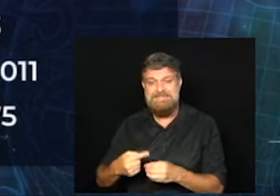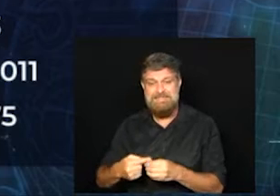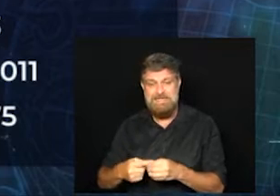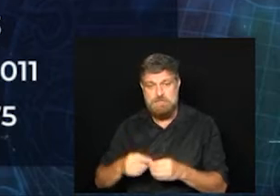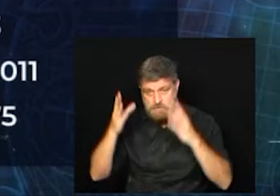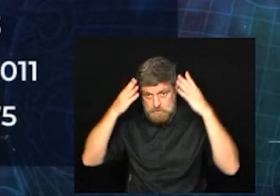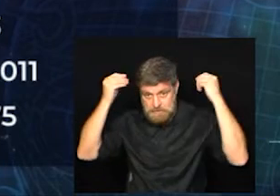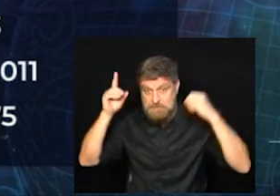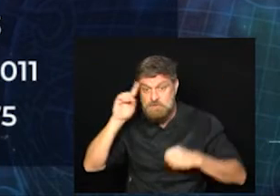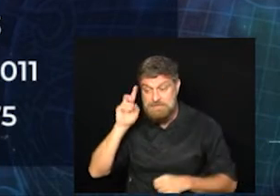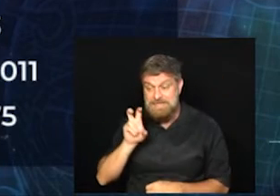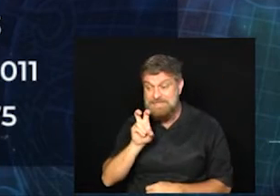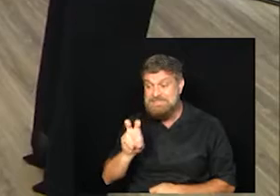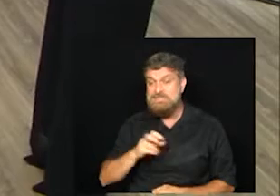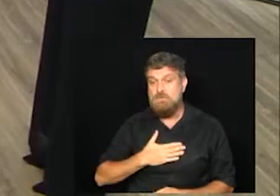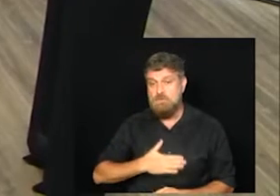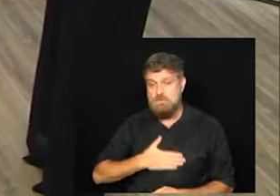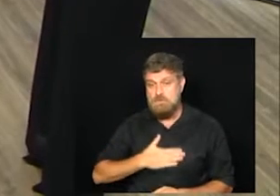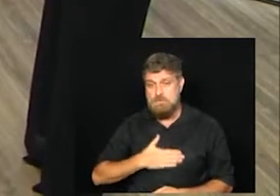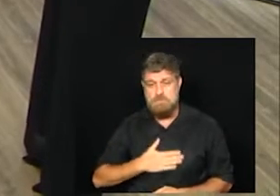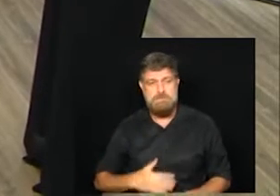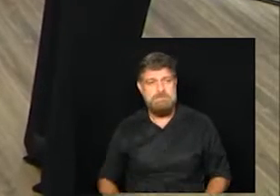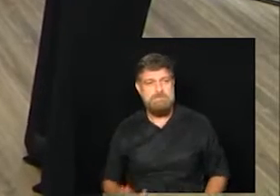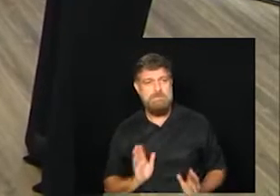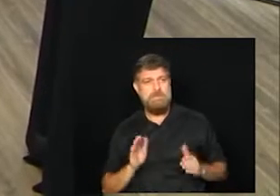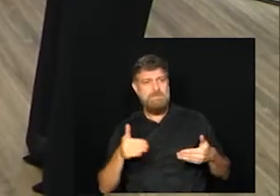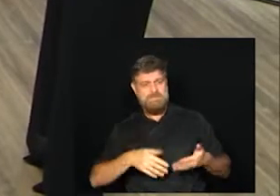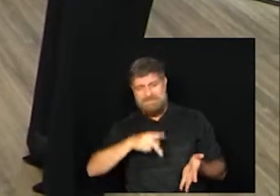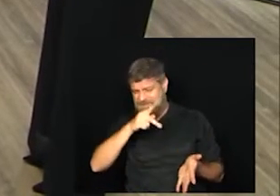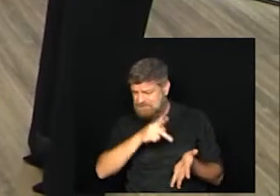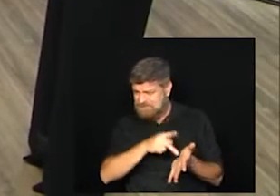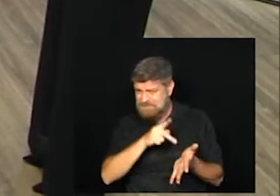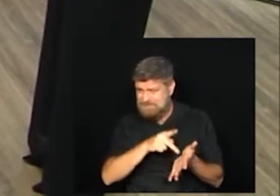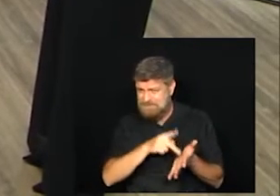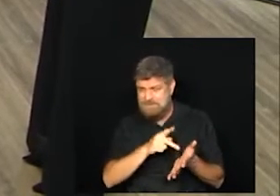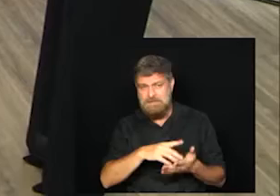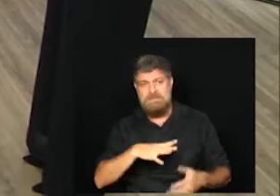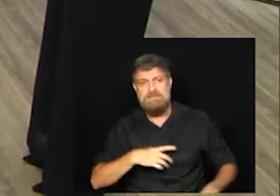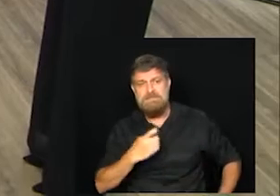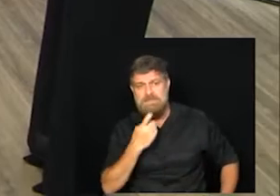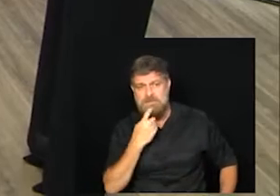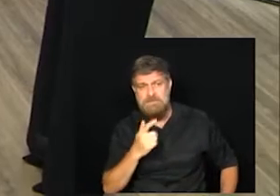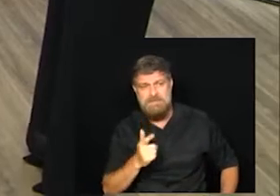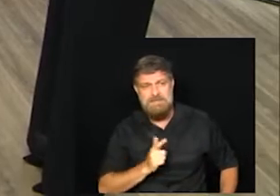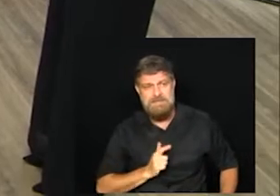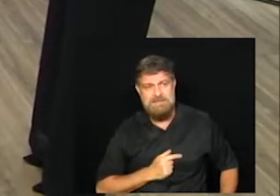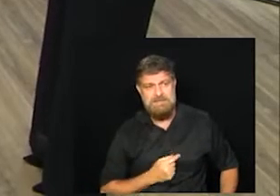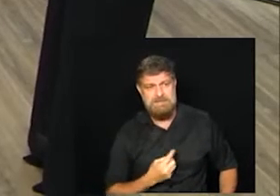5 de agosto. Em relação aos casos confirmados na cidade de Campinas,